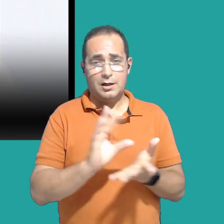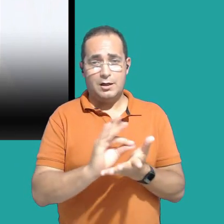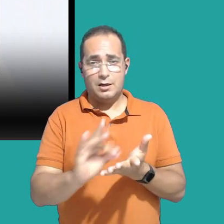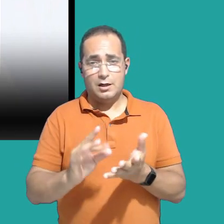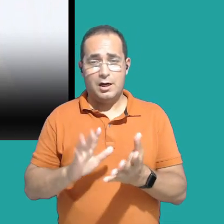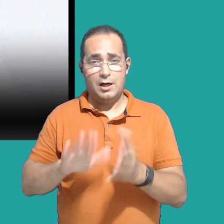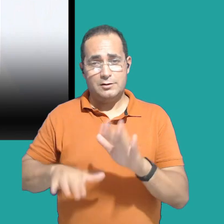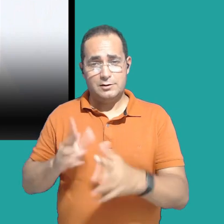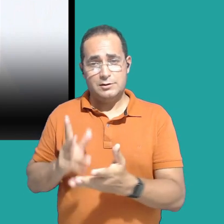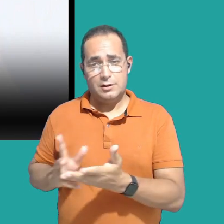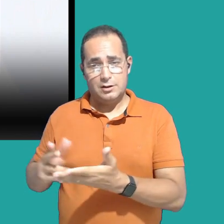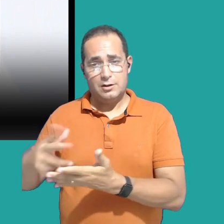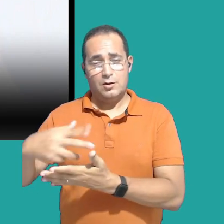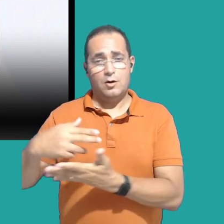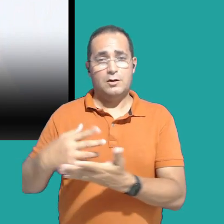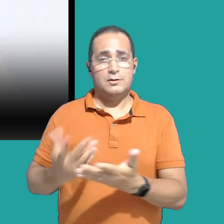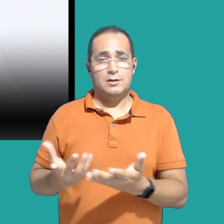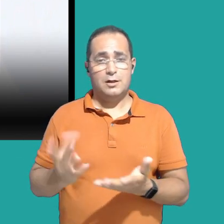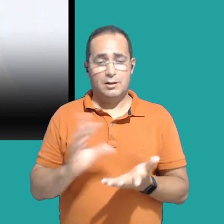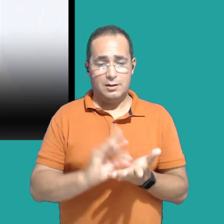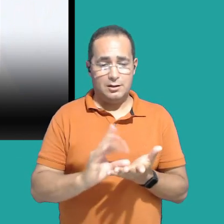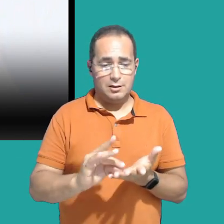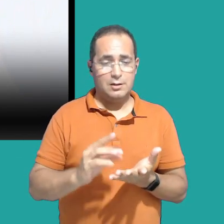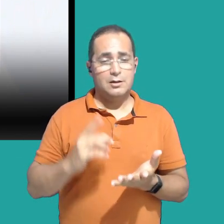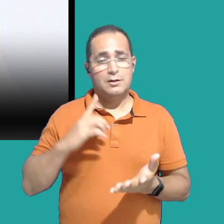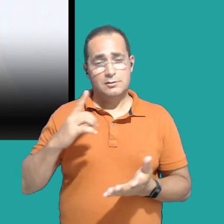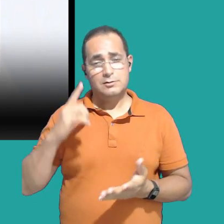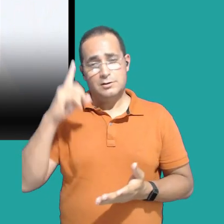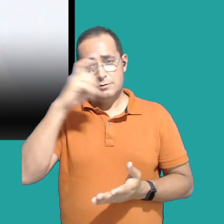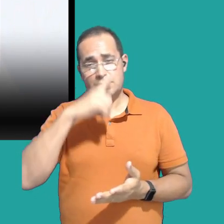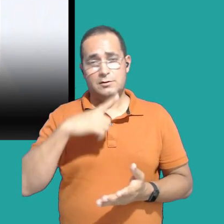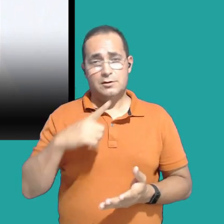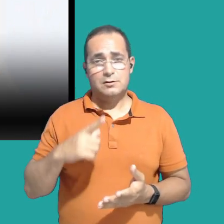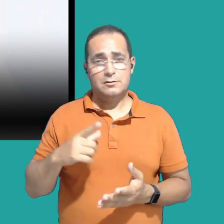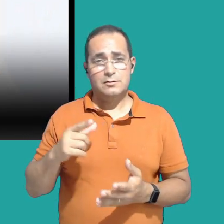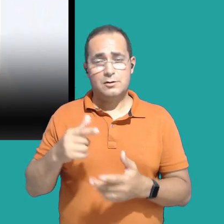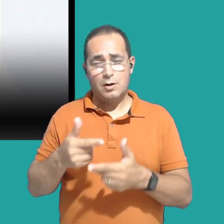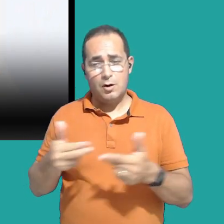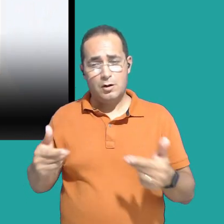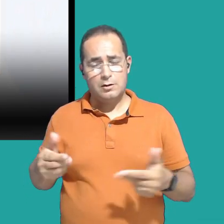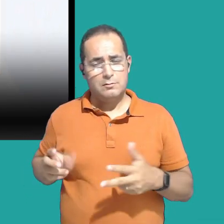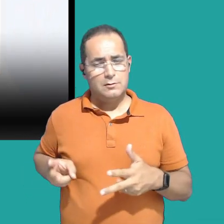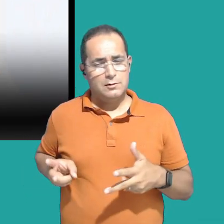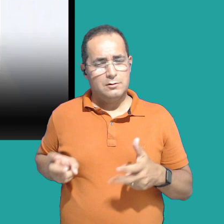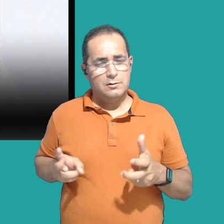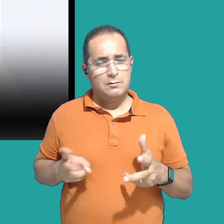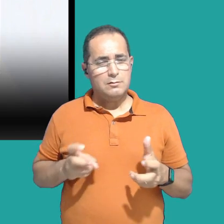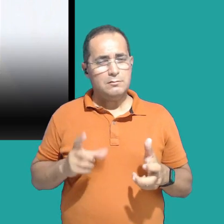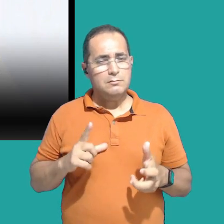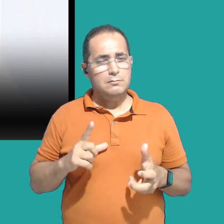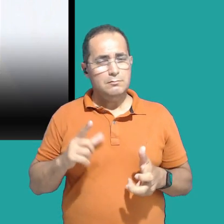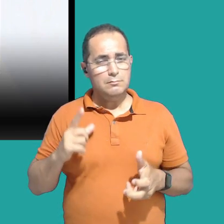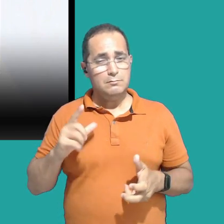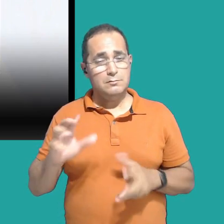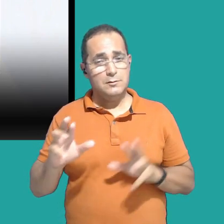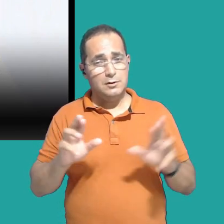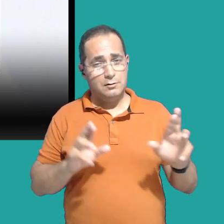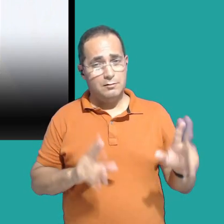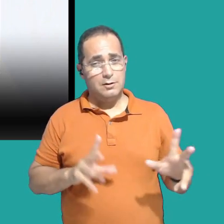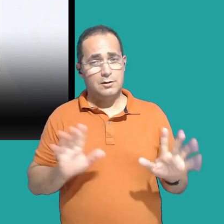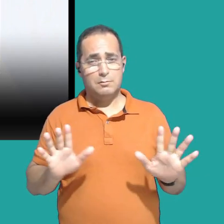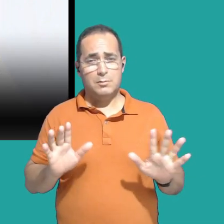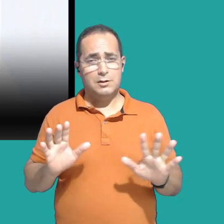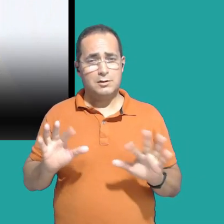tinha que fazer colagem, tinha que fazer recortar, essas coisas assim. Eu tinha essa dificuldade. Então foi nessas coisas que eu comecei a